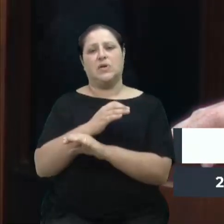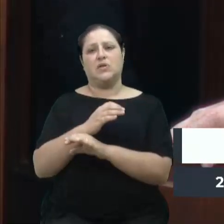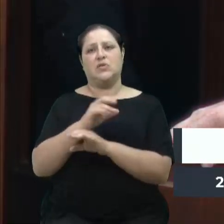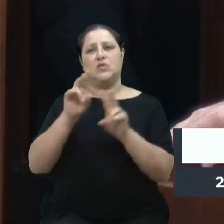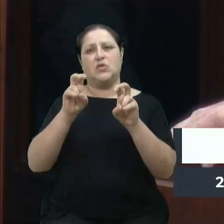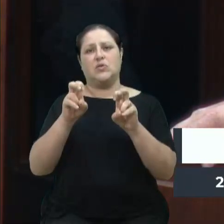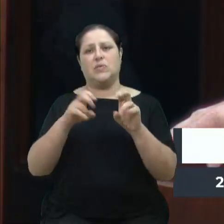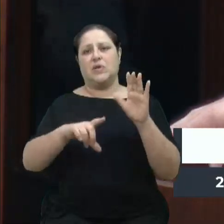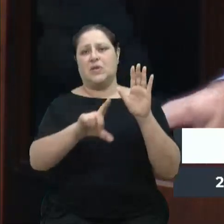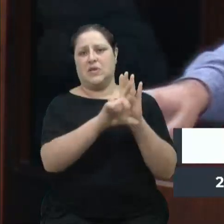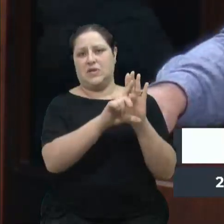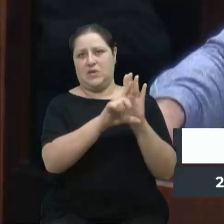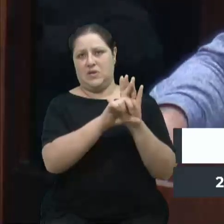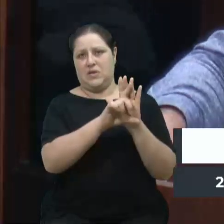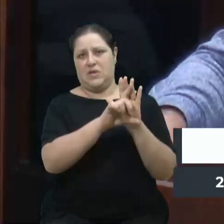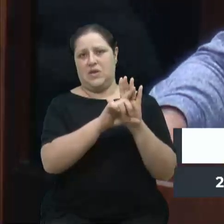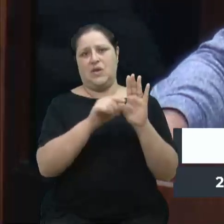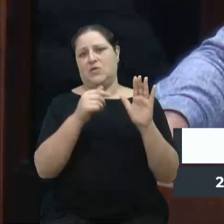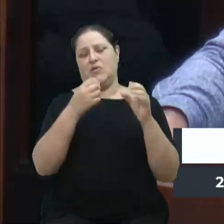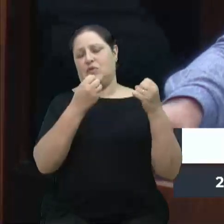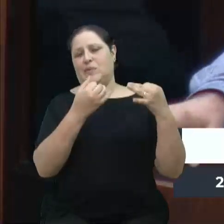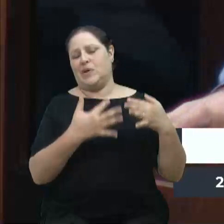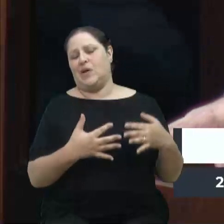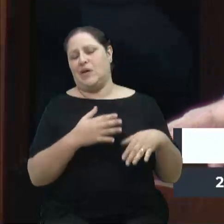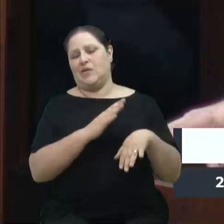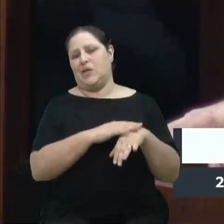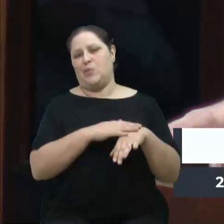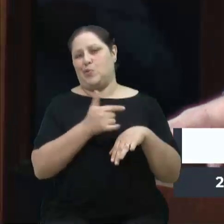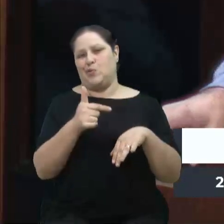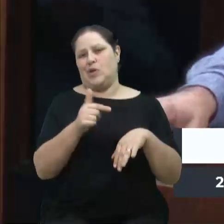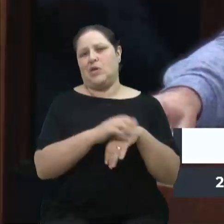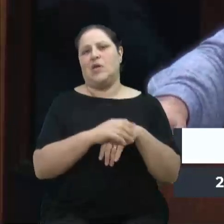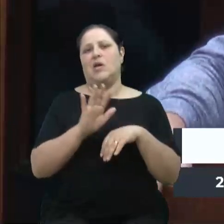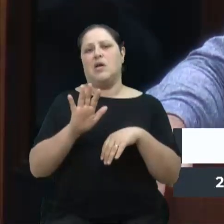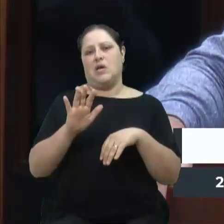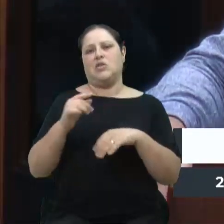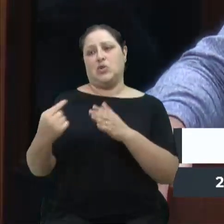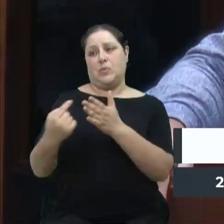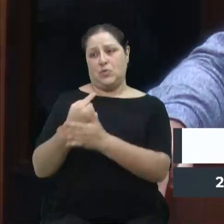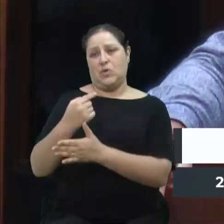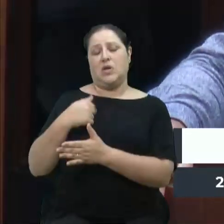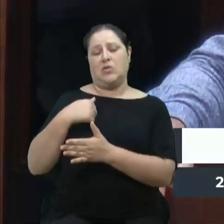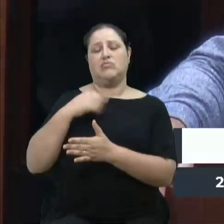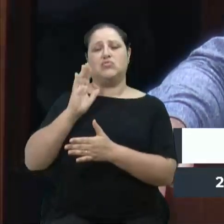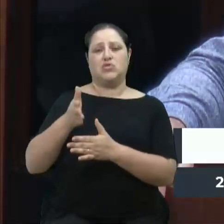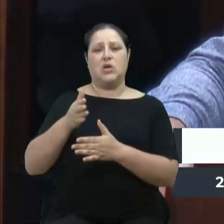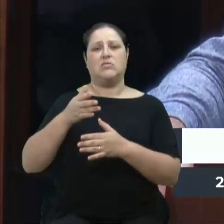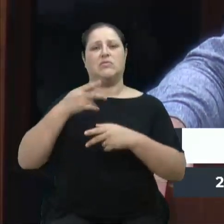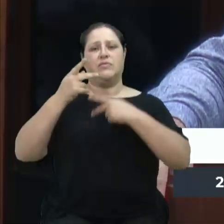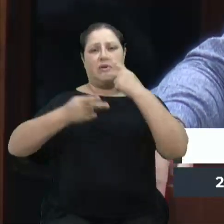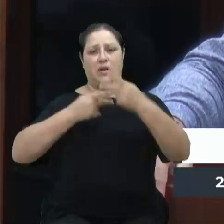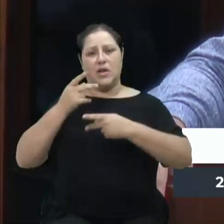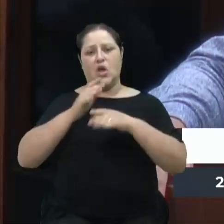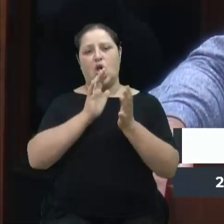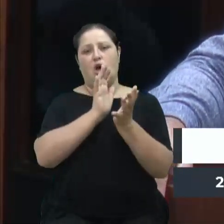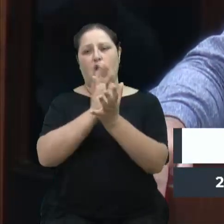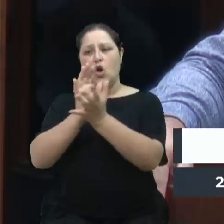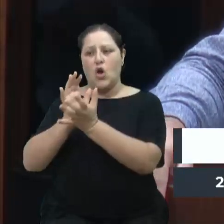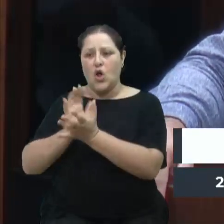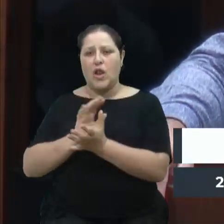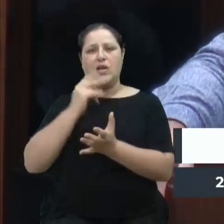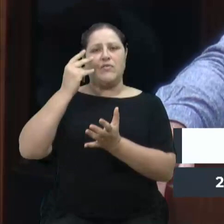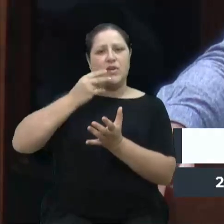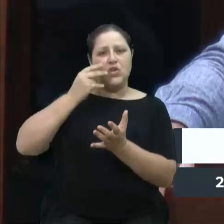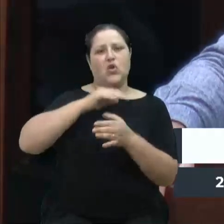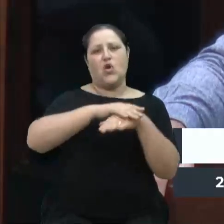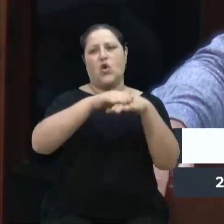tempo. A minha atitude foi questionada, me manifestei, conversei com vários dos pares colegas sobre